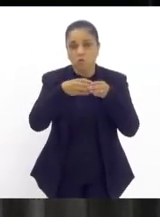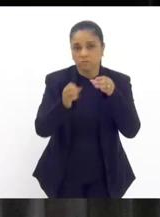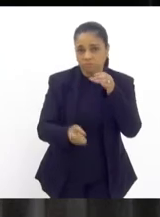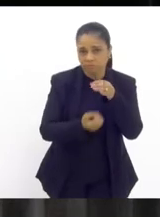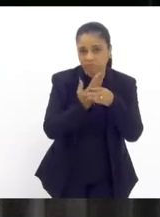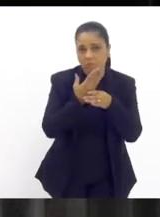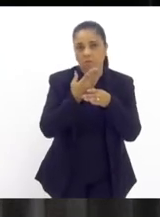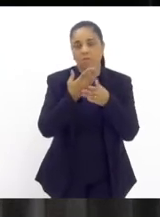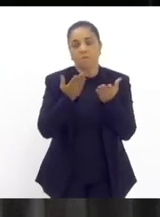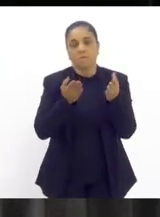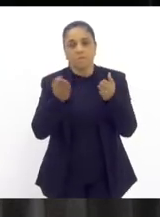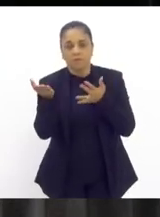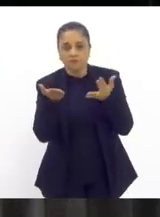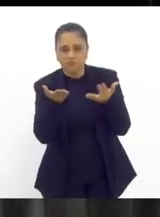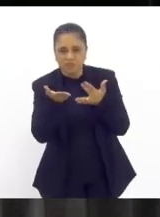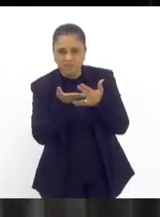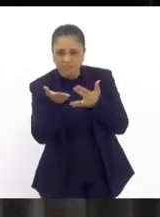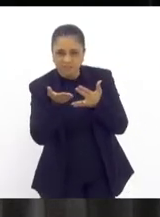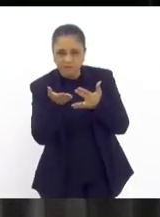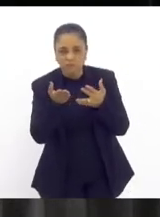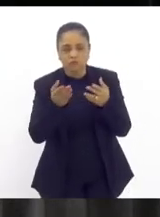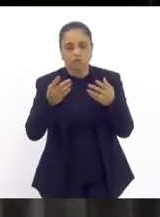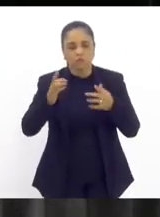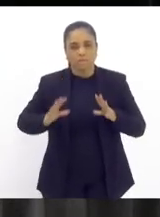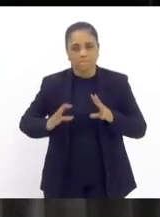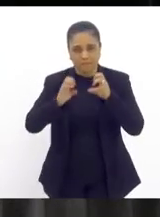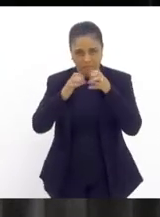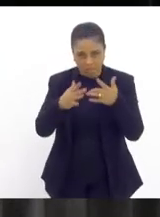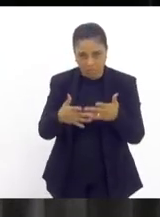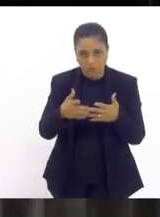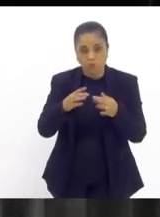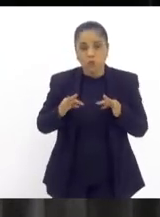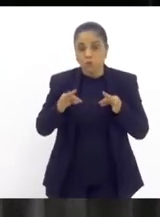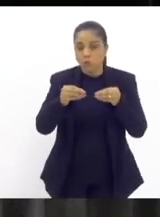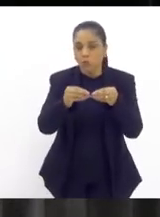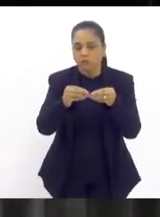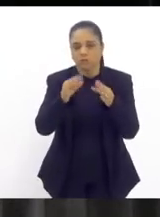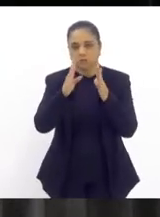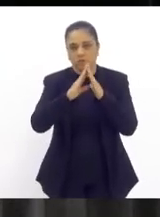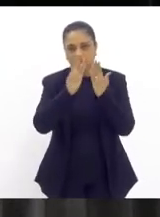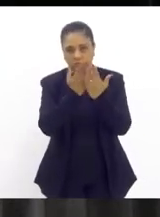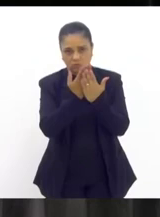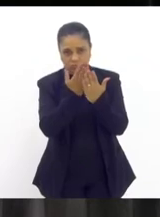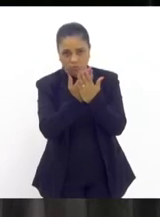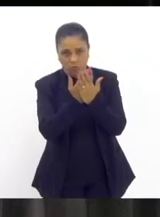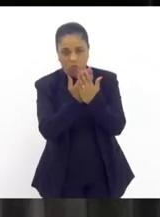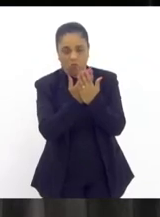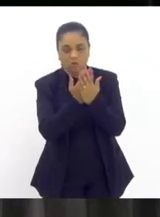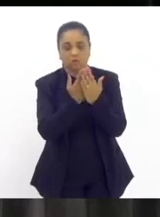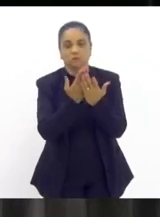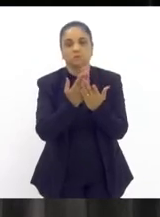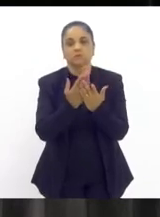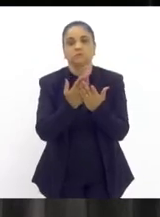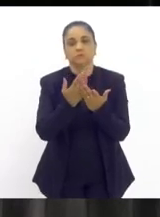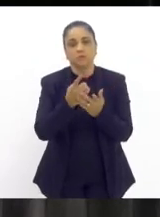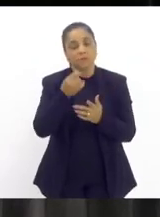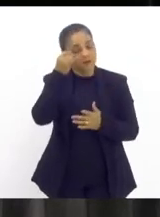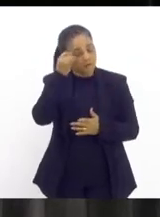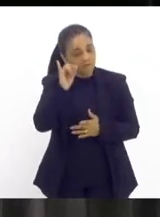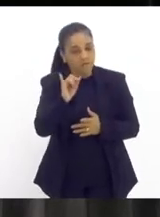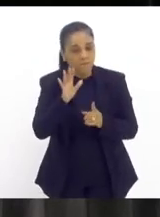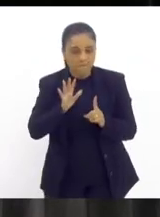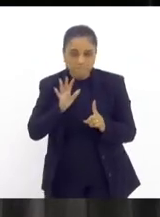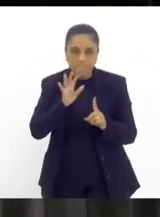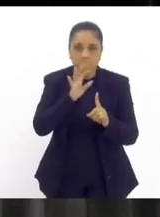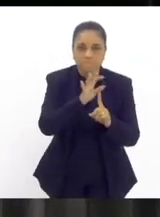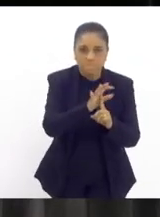conflitos CMC em todas as escolas estaduais com o objetivo de atuar exatamente na prevenção e